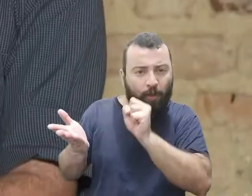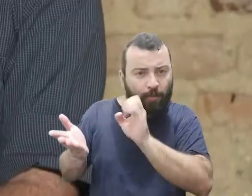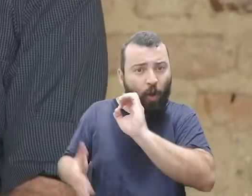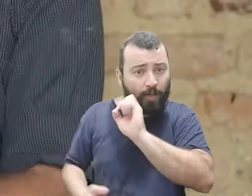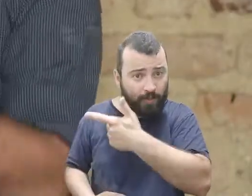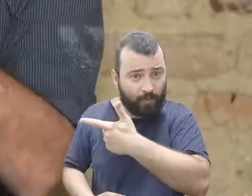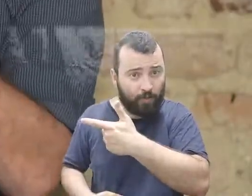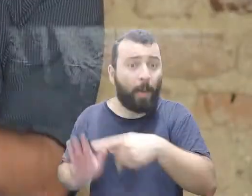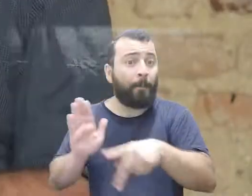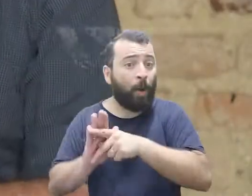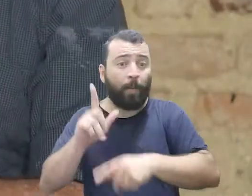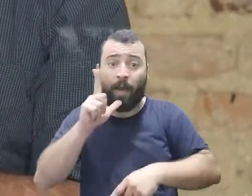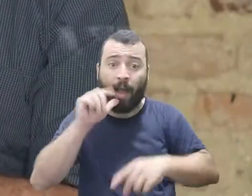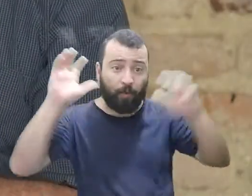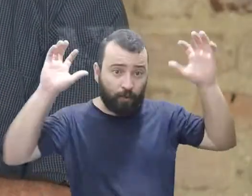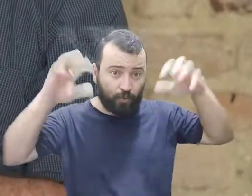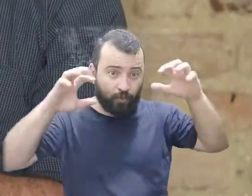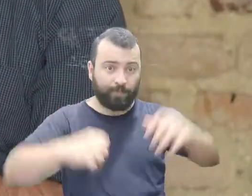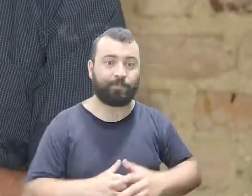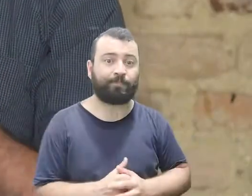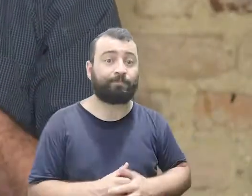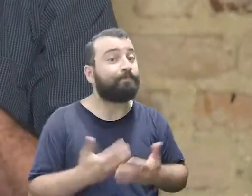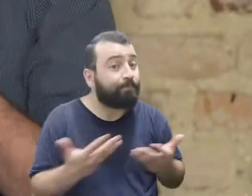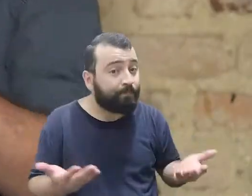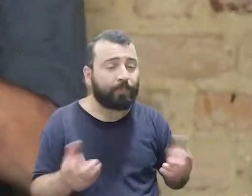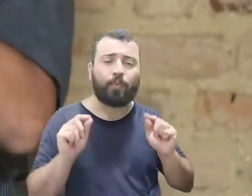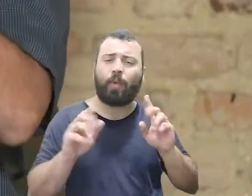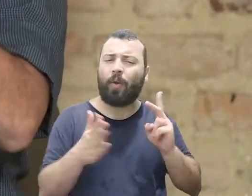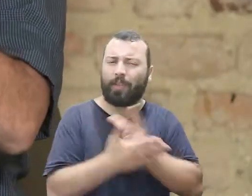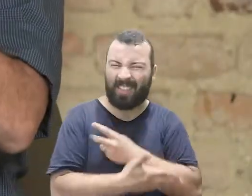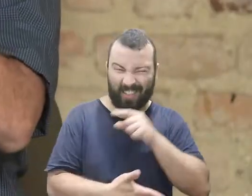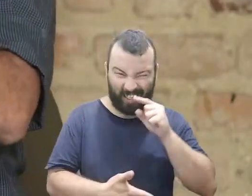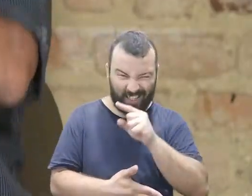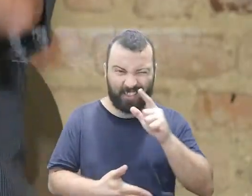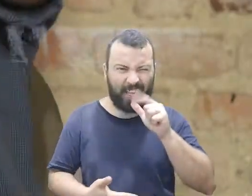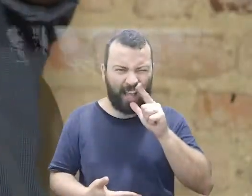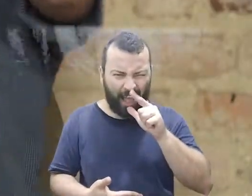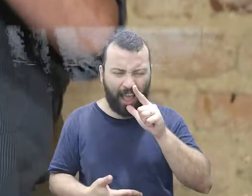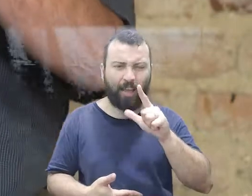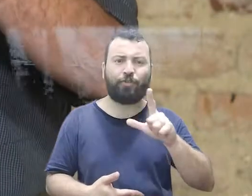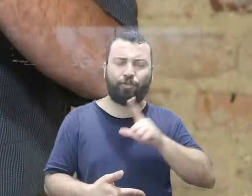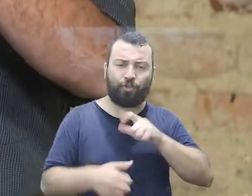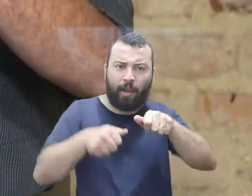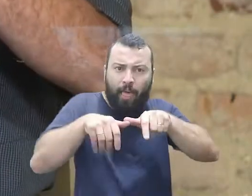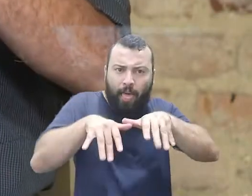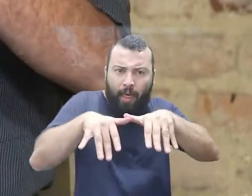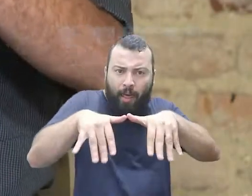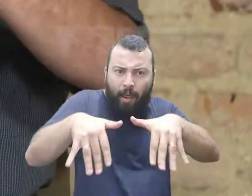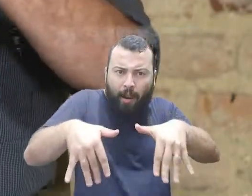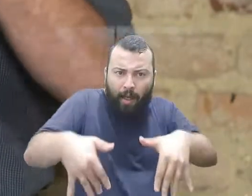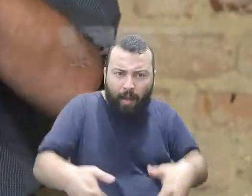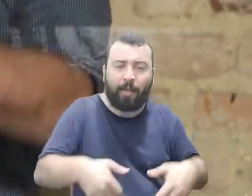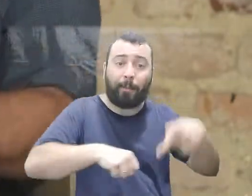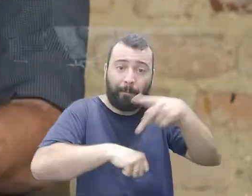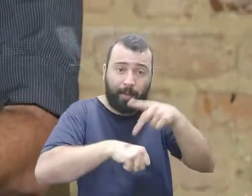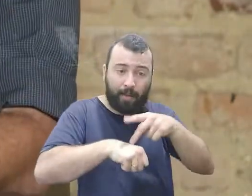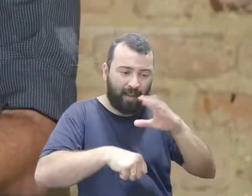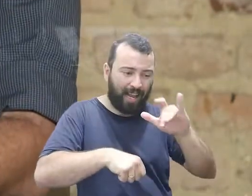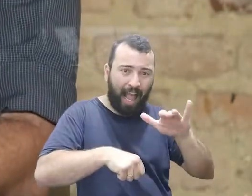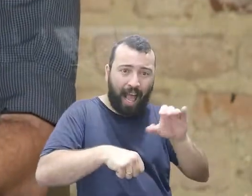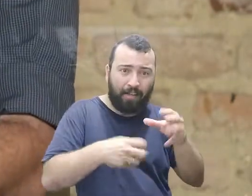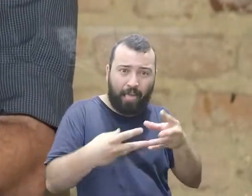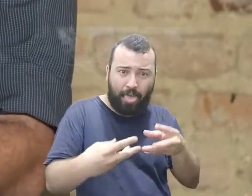isótopos de oxigênio da água da chuva. Bom, acontece que essa água infiltra na rocha, dissolve o carbonato